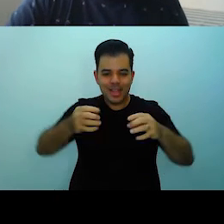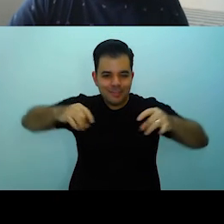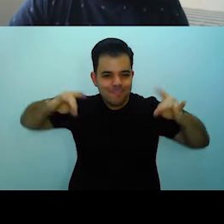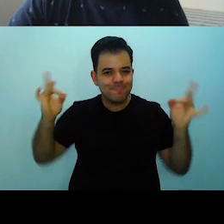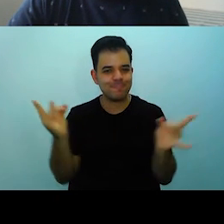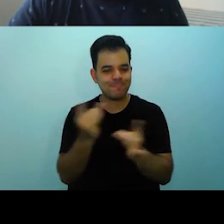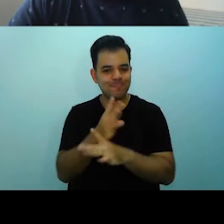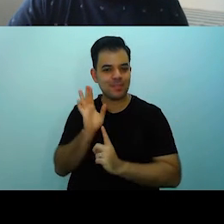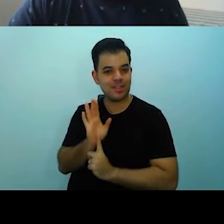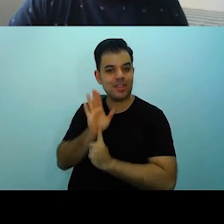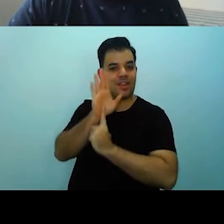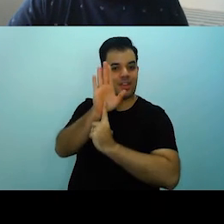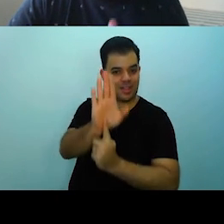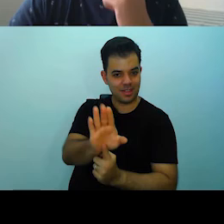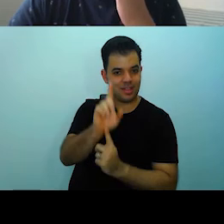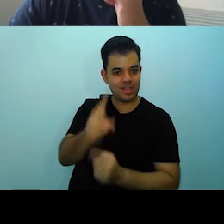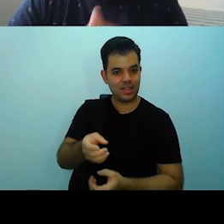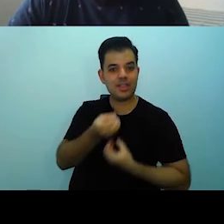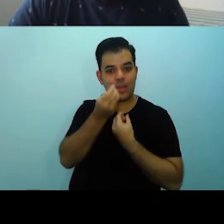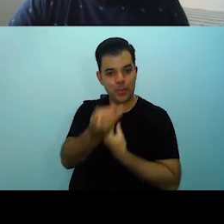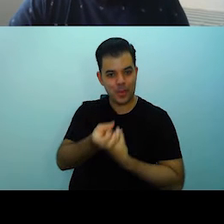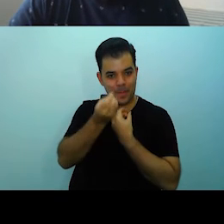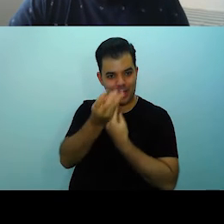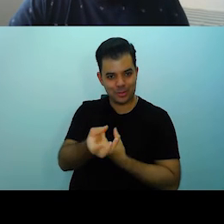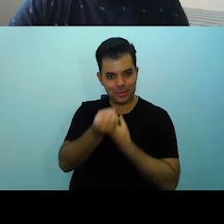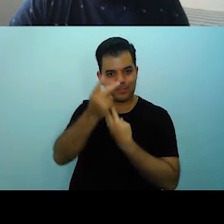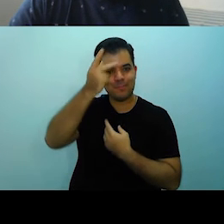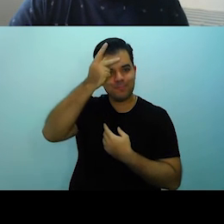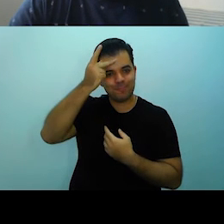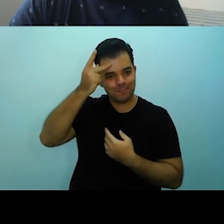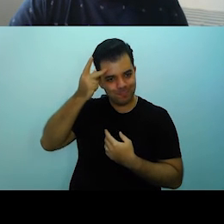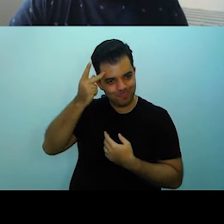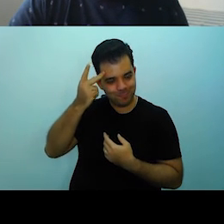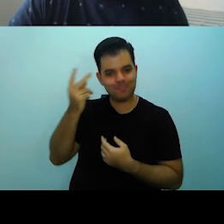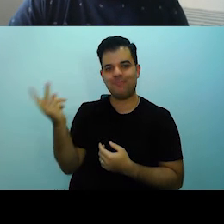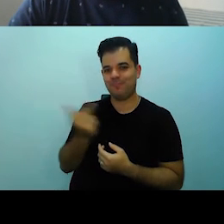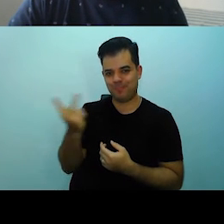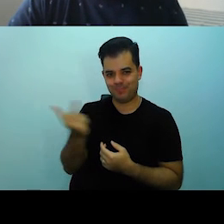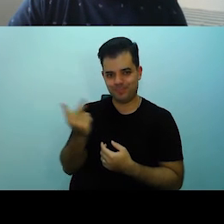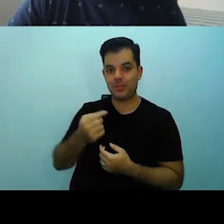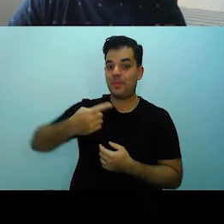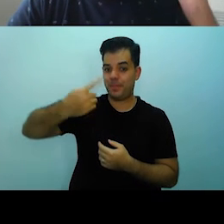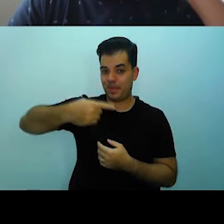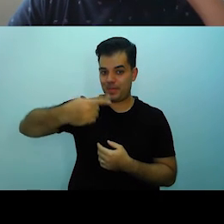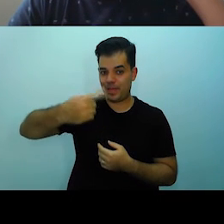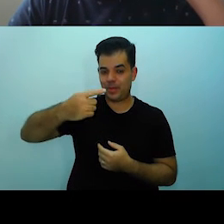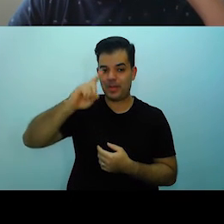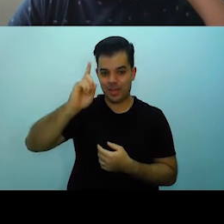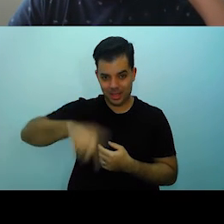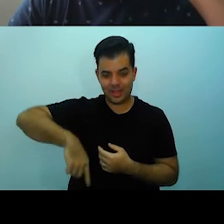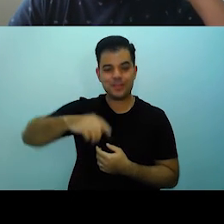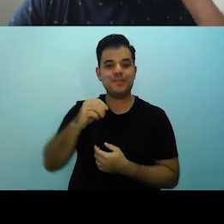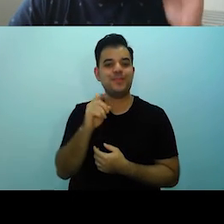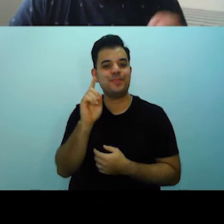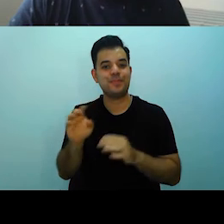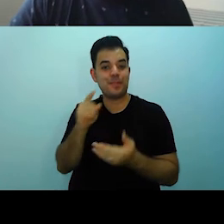trazer aqui 2 depoimentos de pessoas fundamentais dentro desse processo. O primeiro deles foi